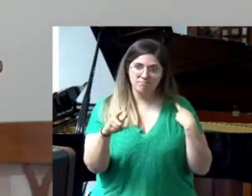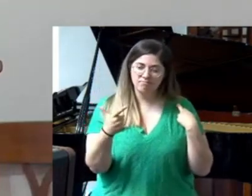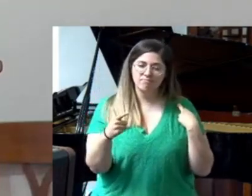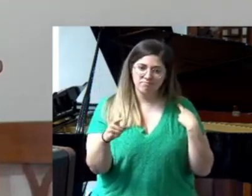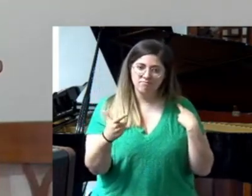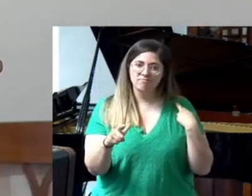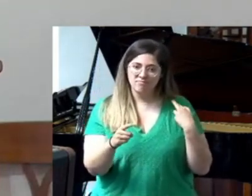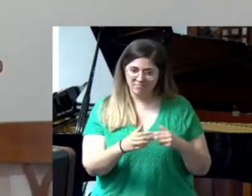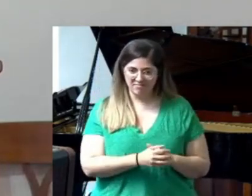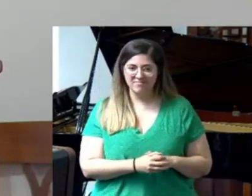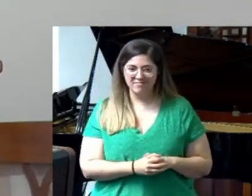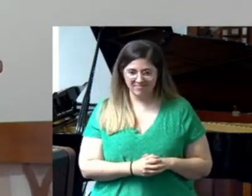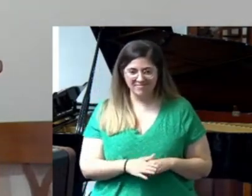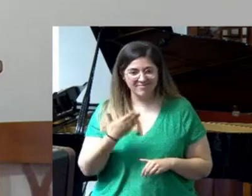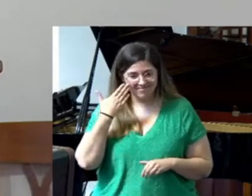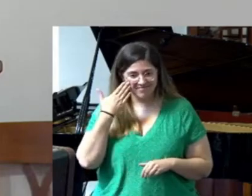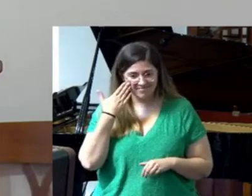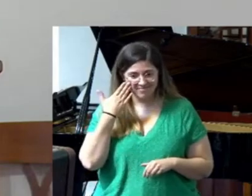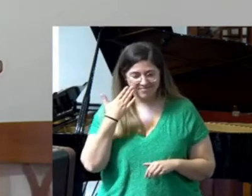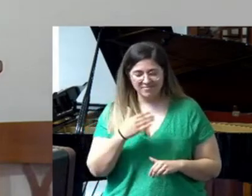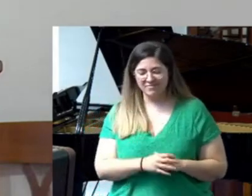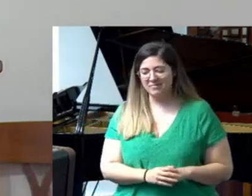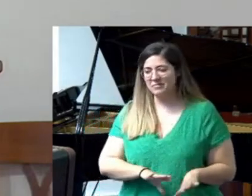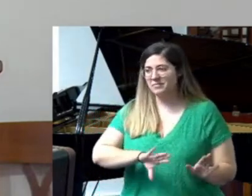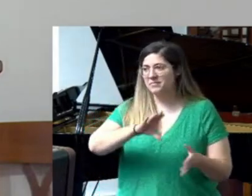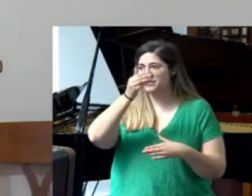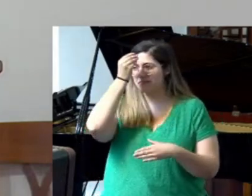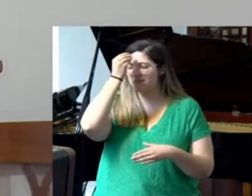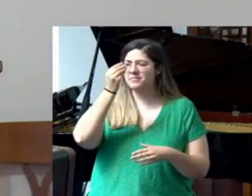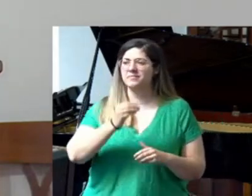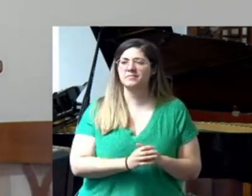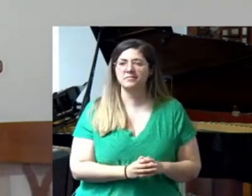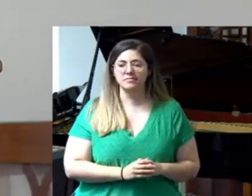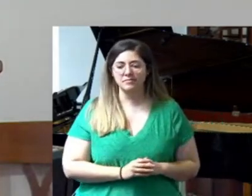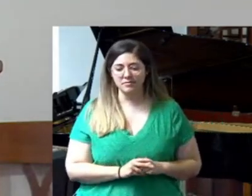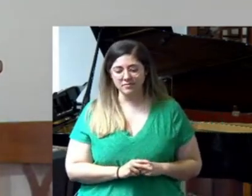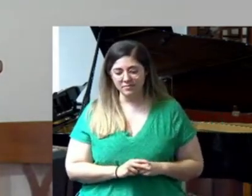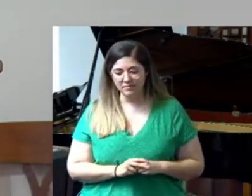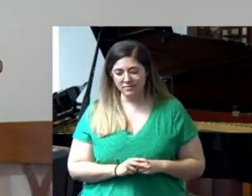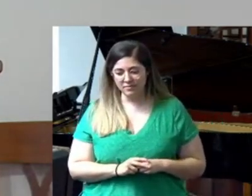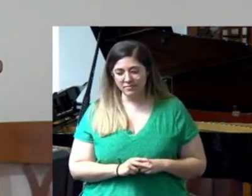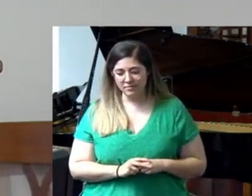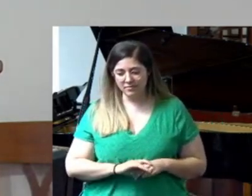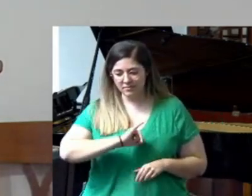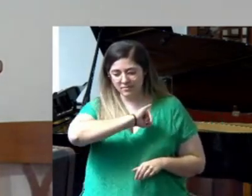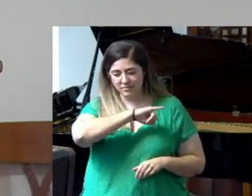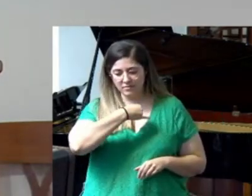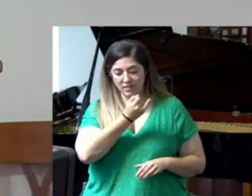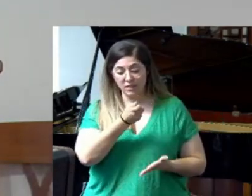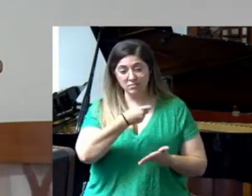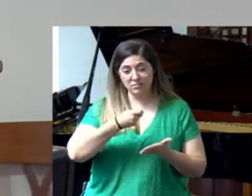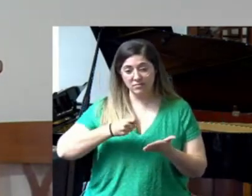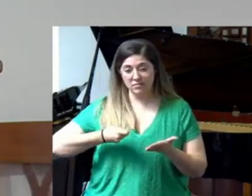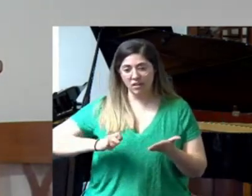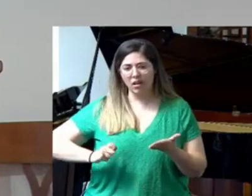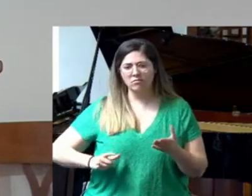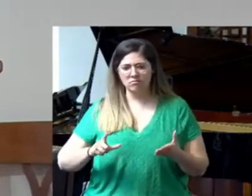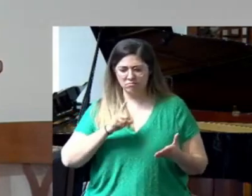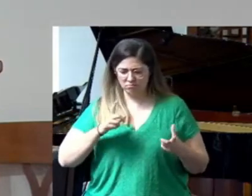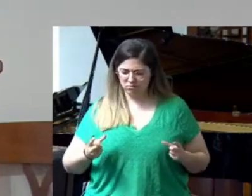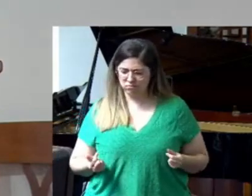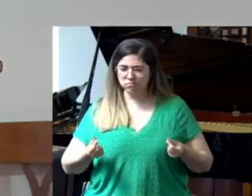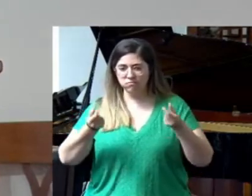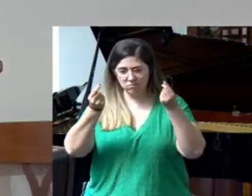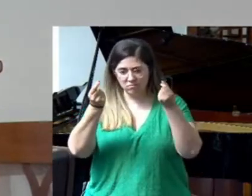responsabilidade. Quando João escreve, já numa das cartas, ele diz assim: ora, aquele que possuir recursos deste mundo e vir o seu